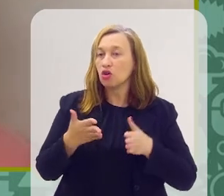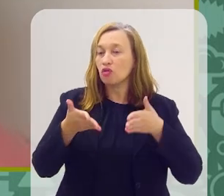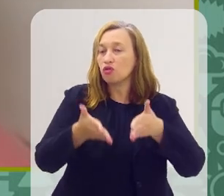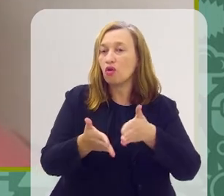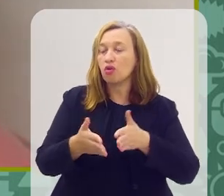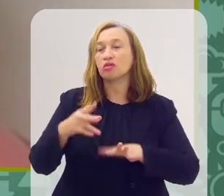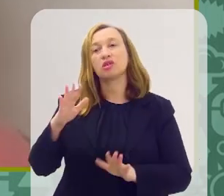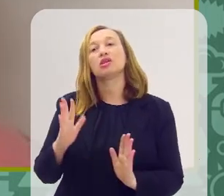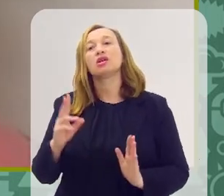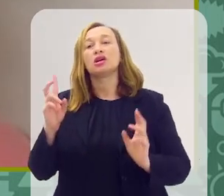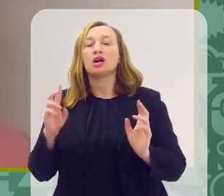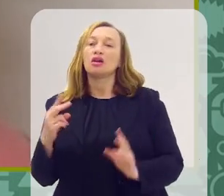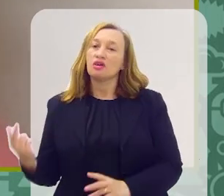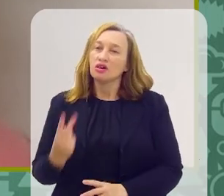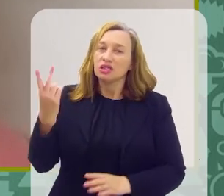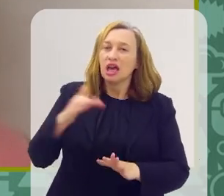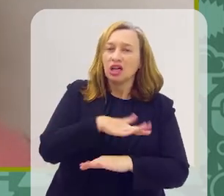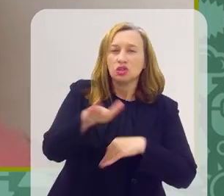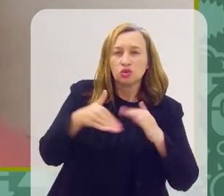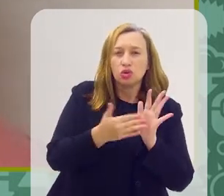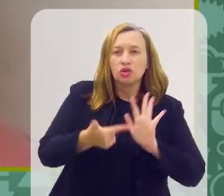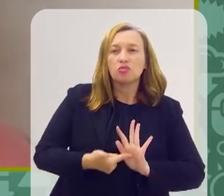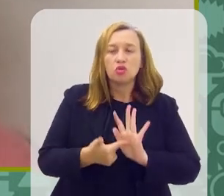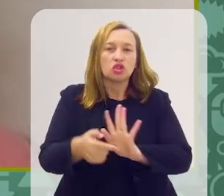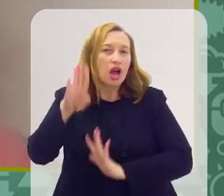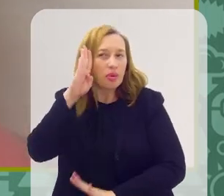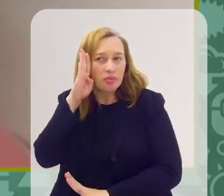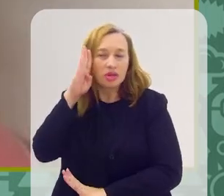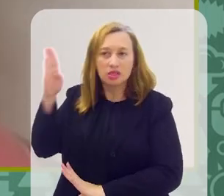por essa questão de valorizar a todos